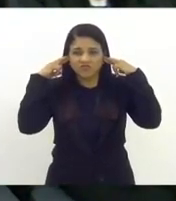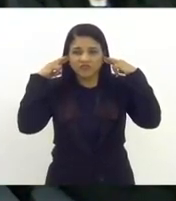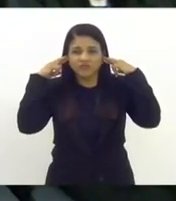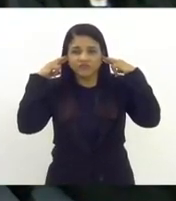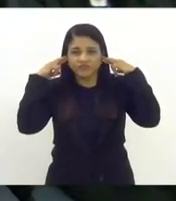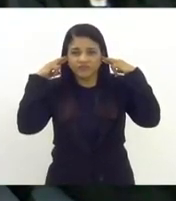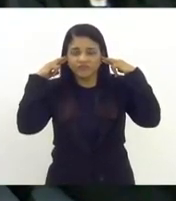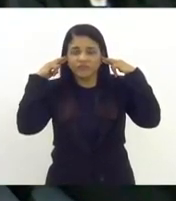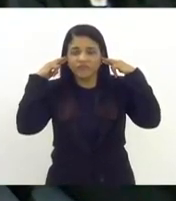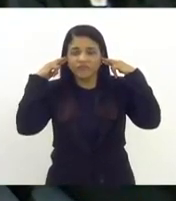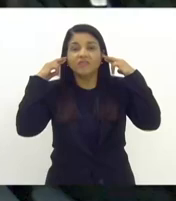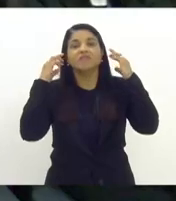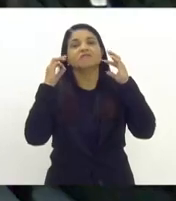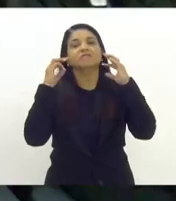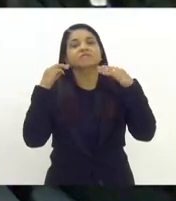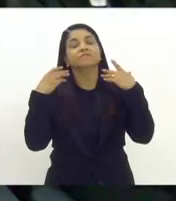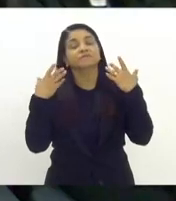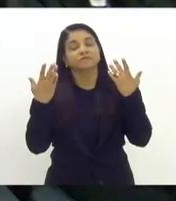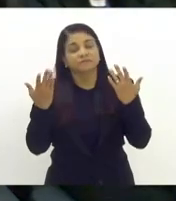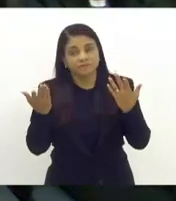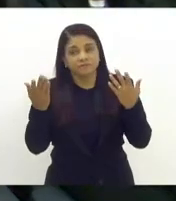de 2016 exatamente